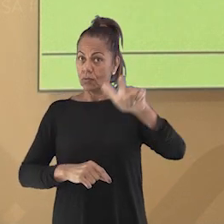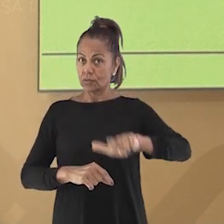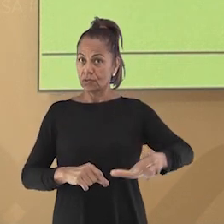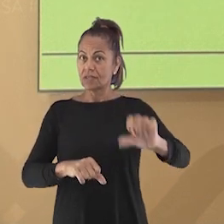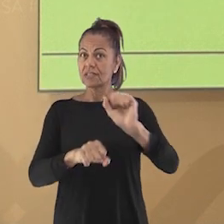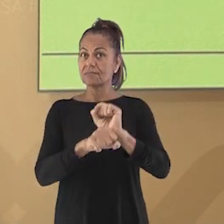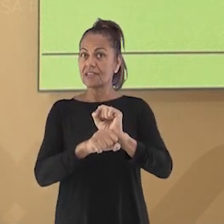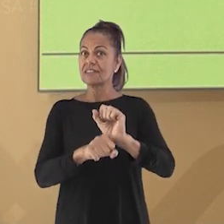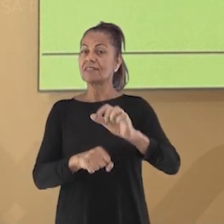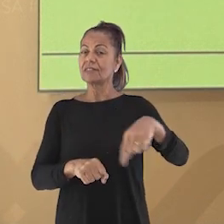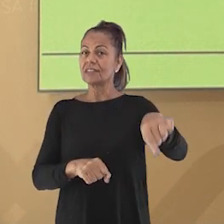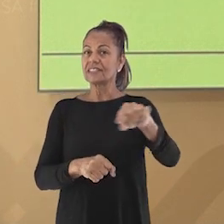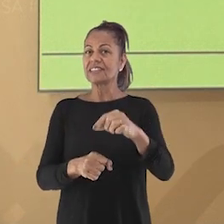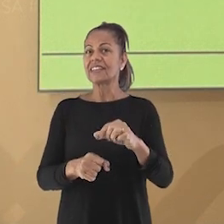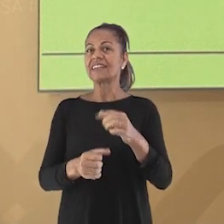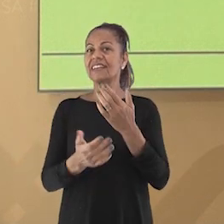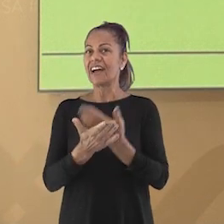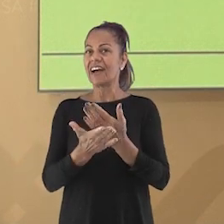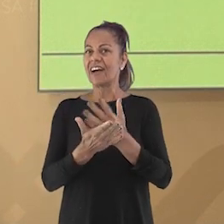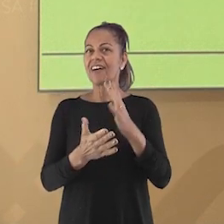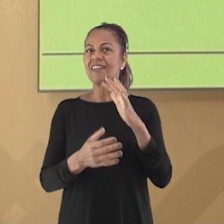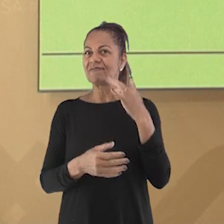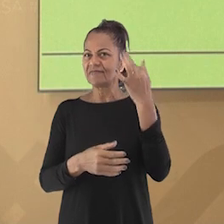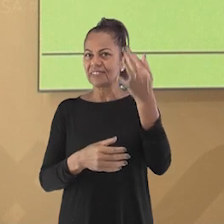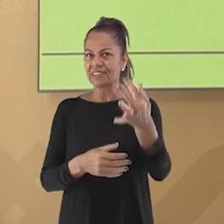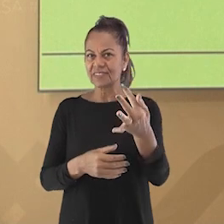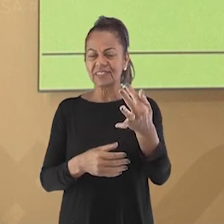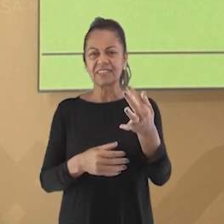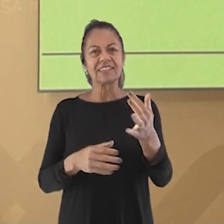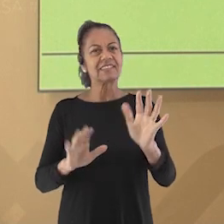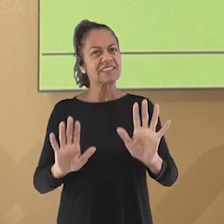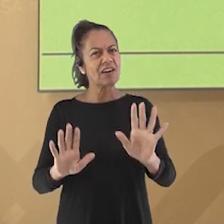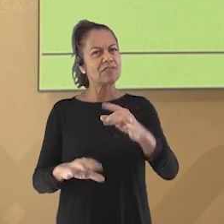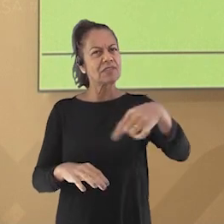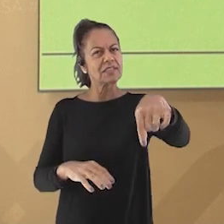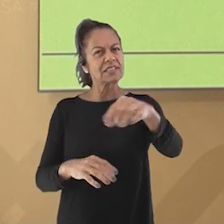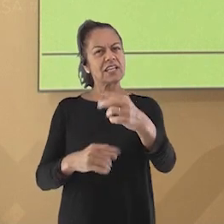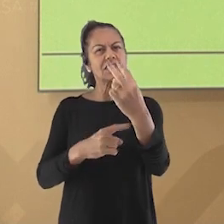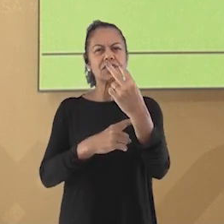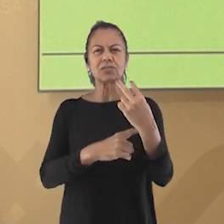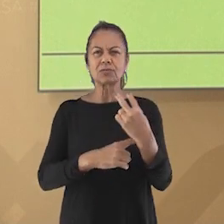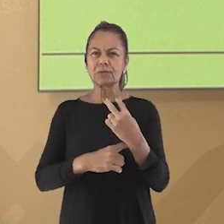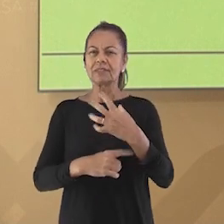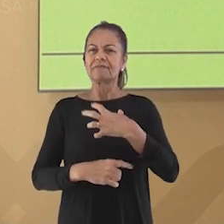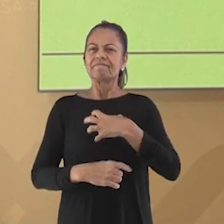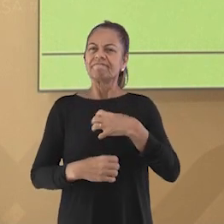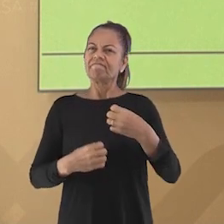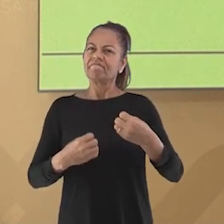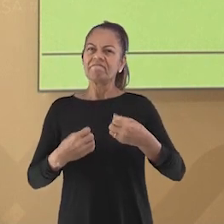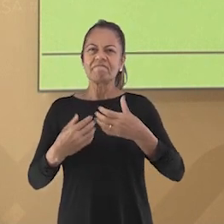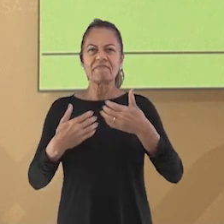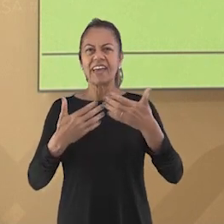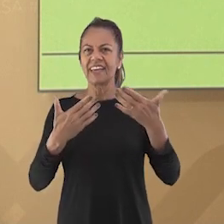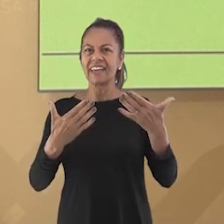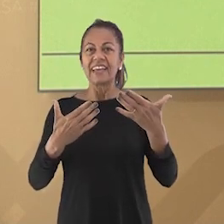TV. Continuarei te esperando aqui para o nosso próximo encontro. Enquanto isso, se cuide,